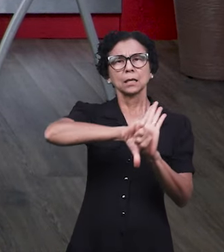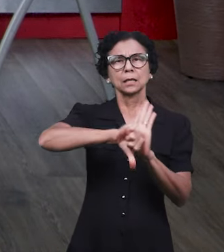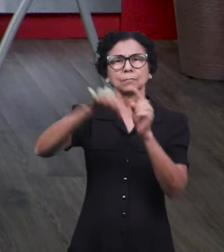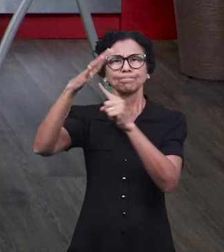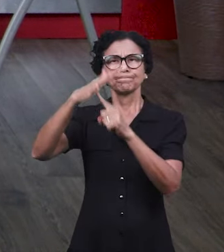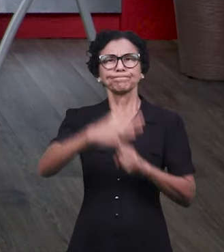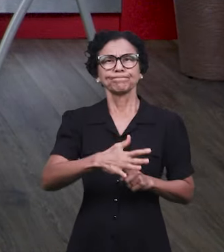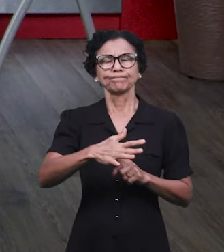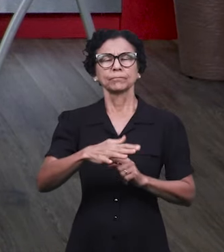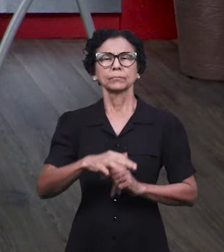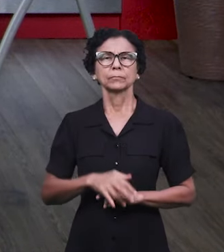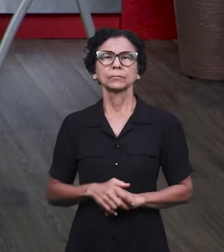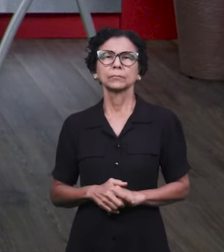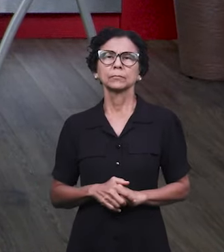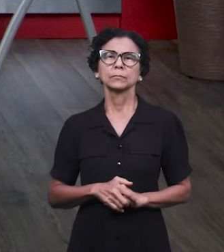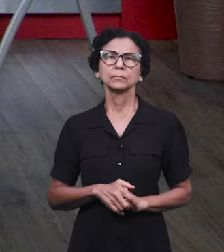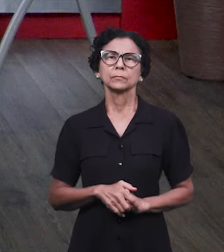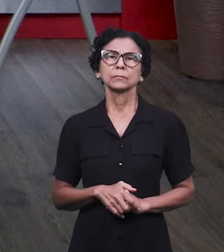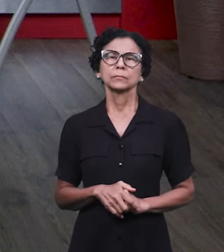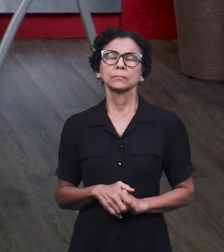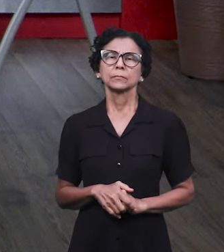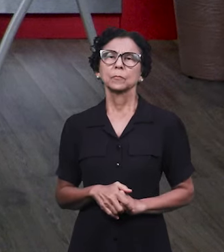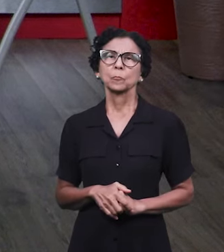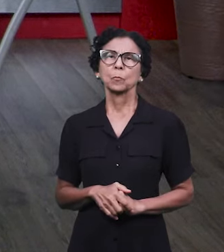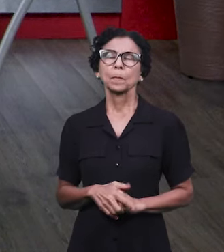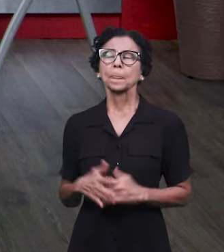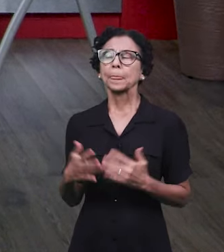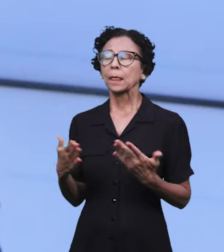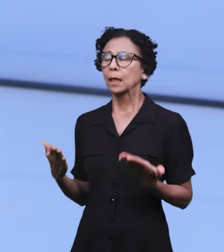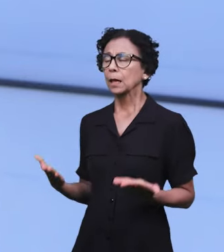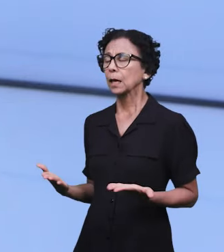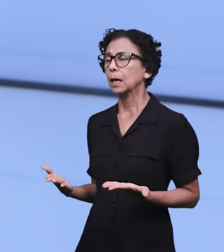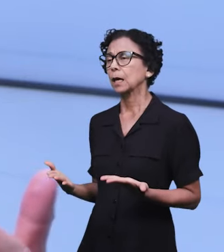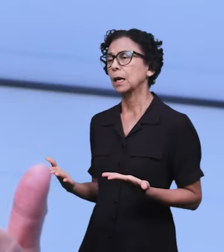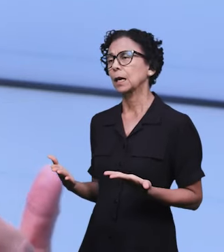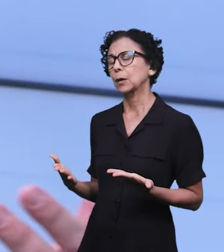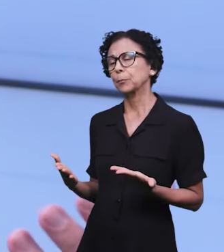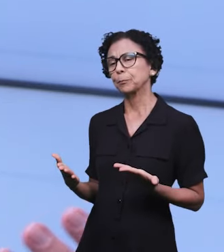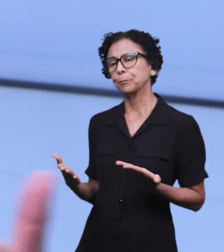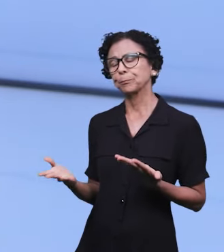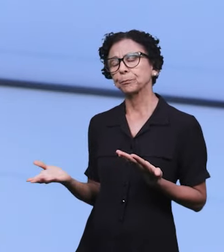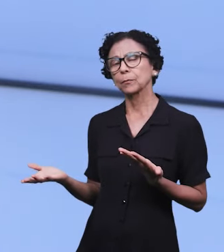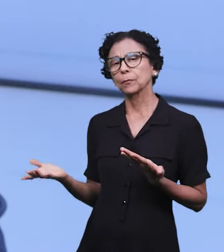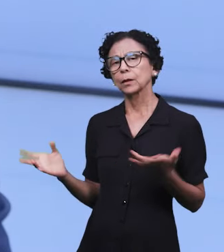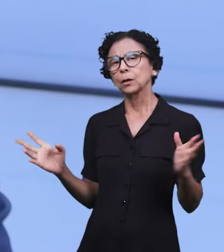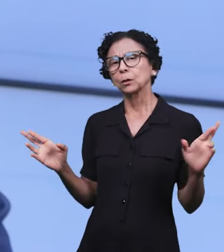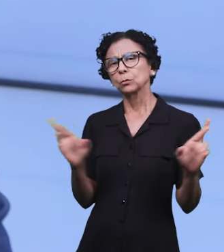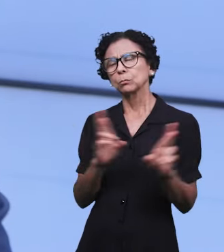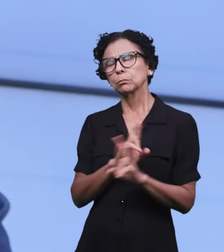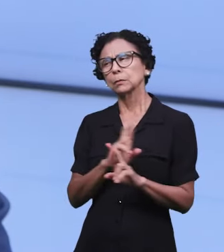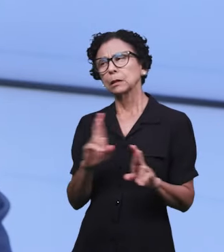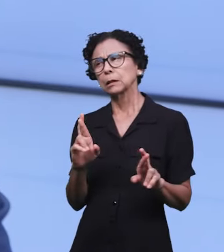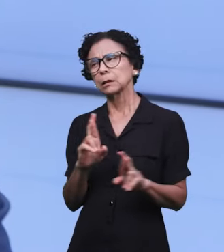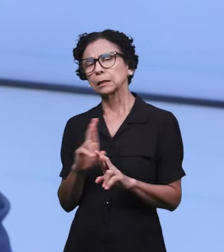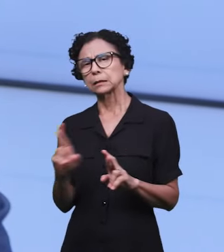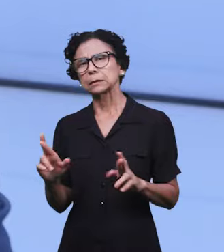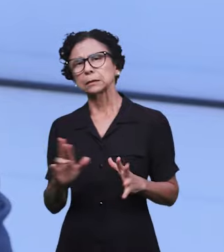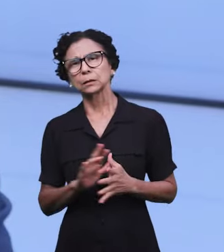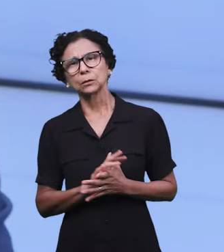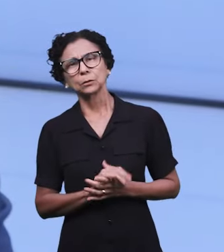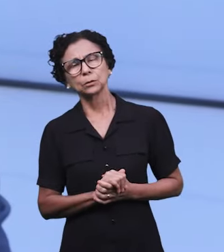virtual Dr Rodrigo toda relação que envolve um ambiente físico ou até mesmo o ambiente